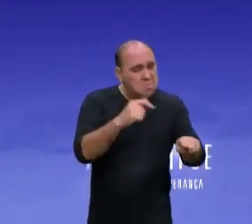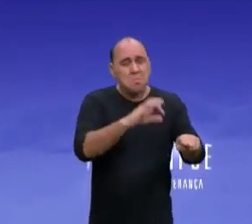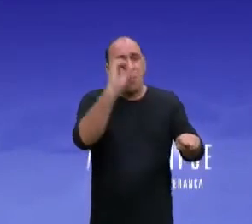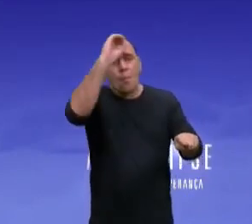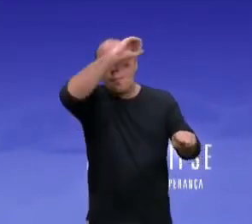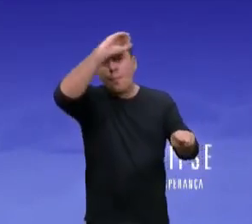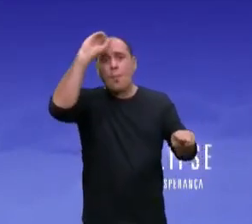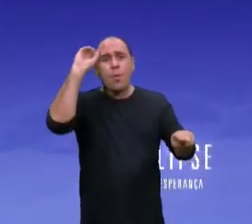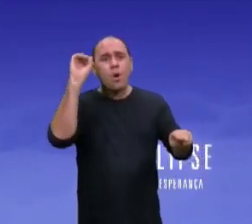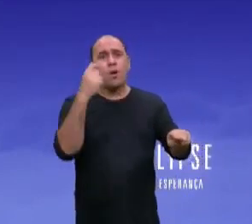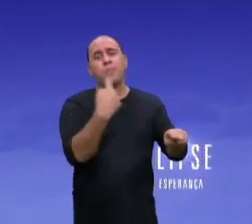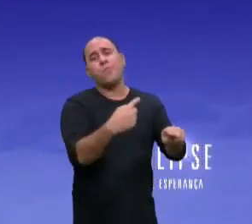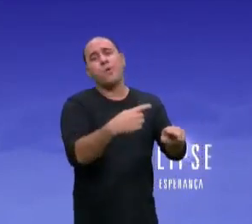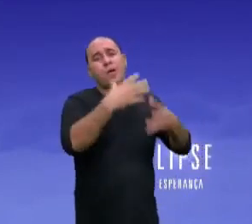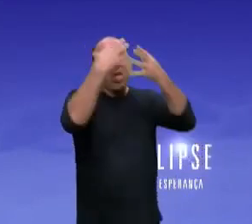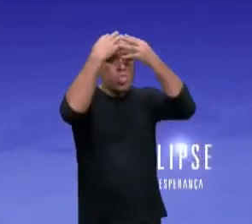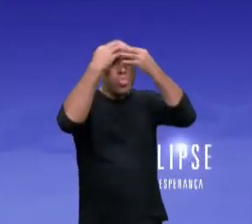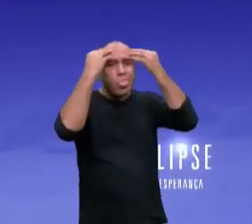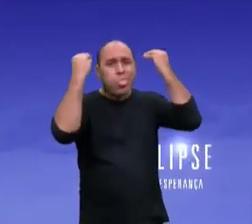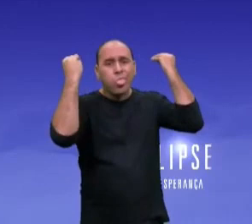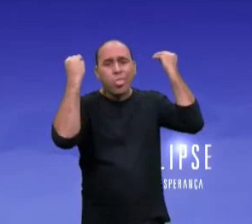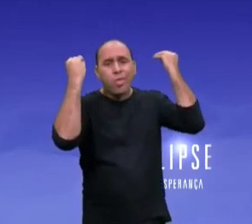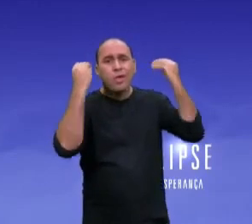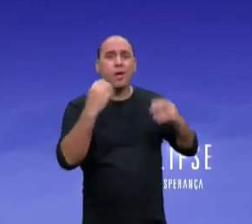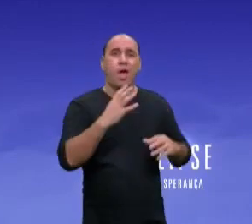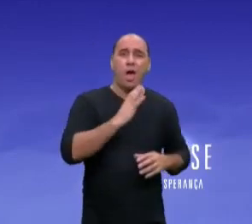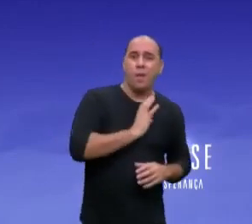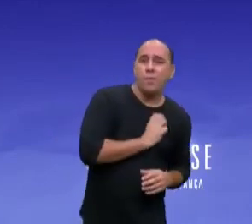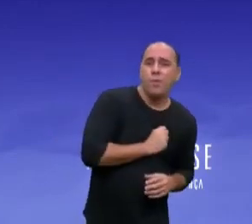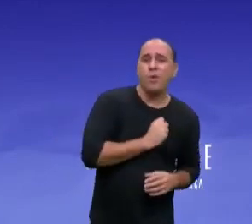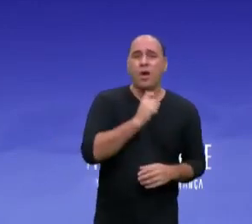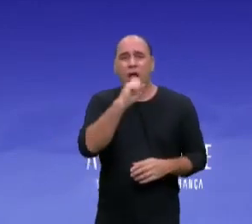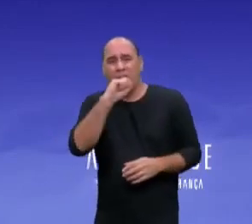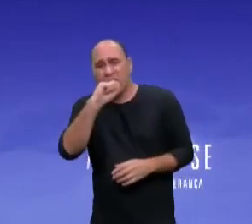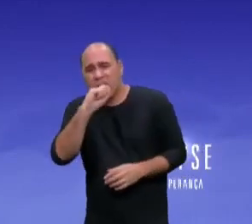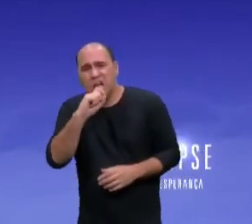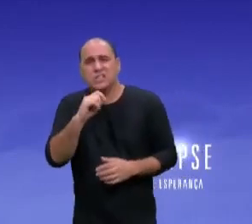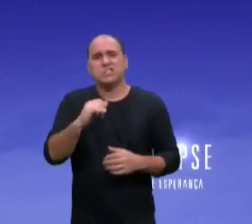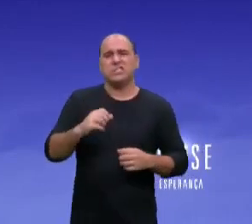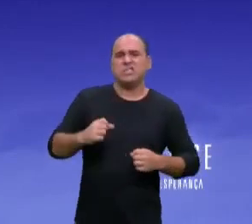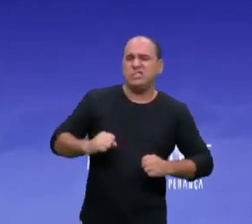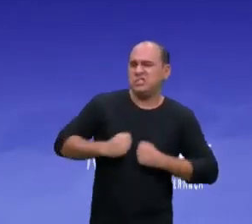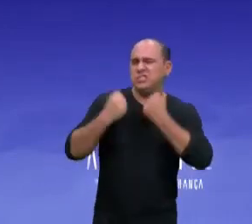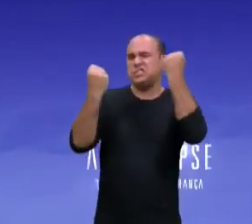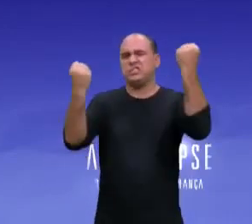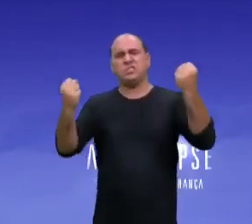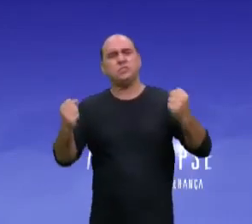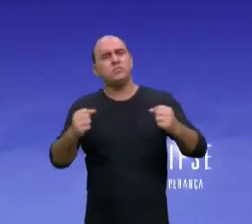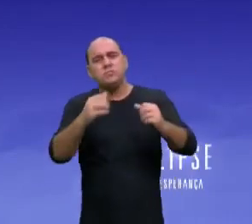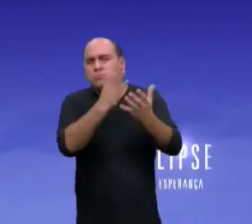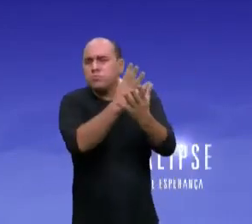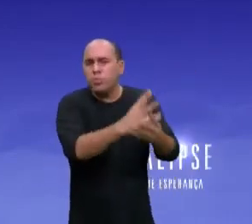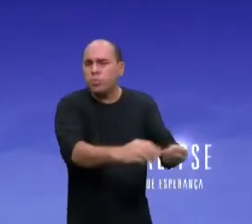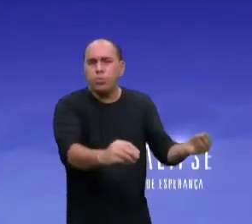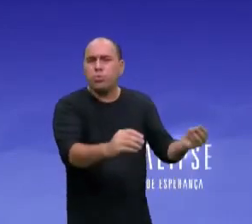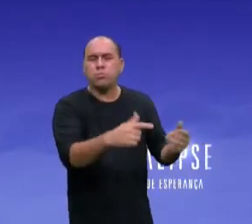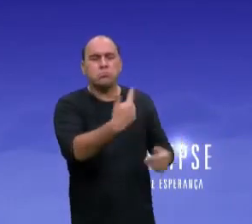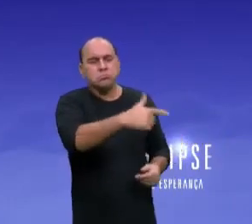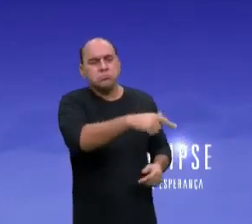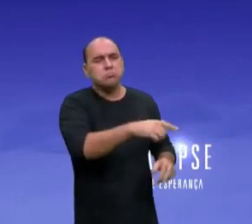recompensa porque a sua memória jaz no esquecimento amor ódio inveja para eles apareceram e